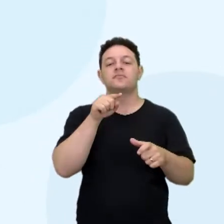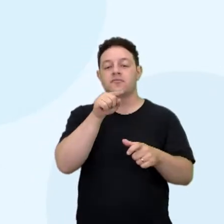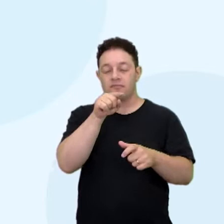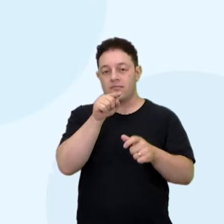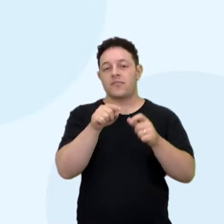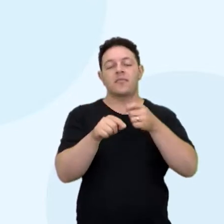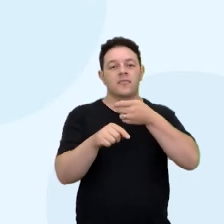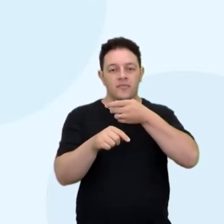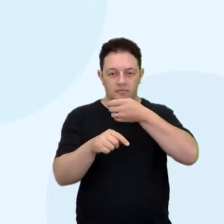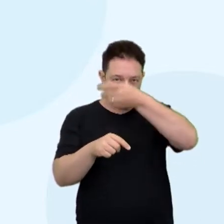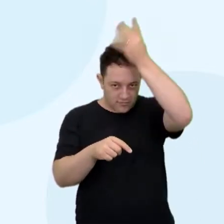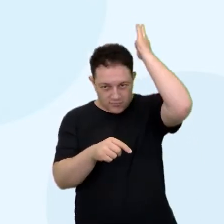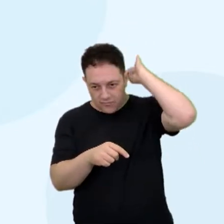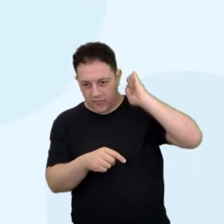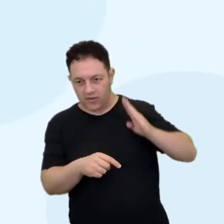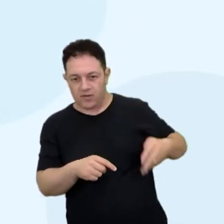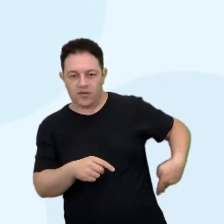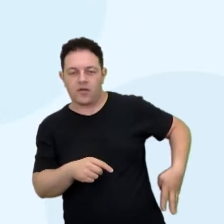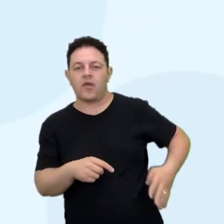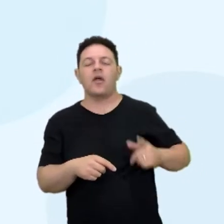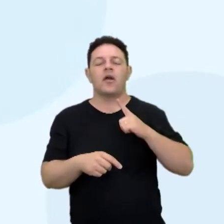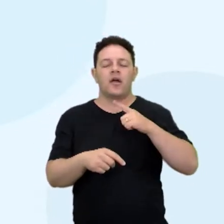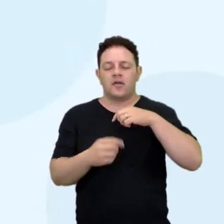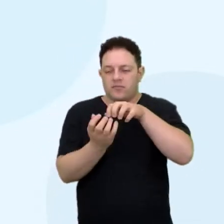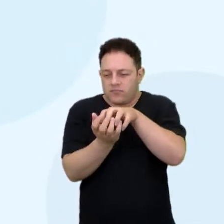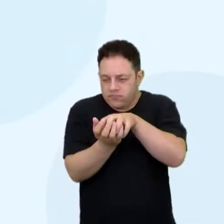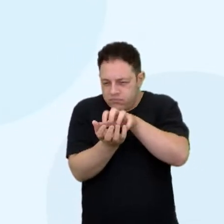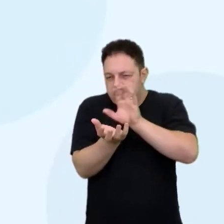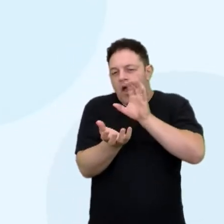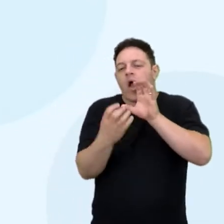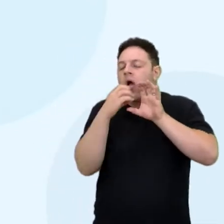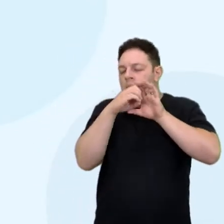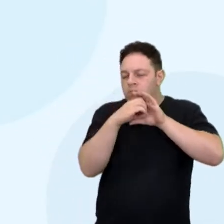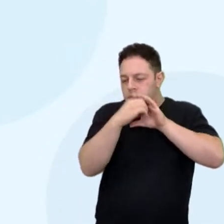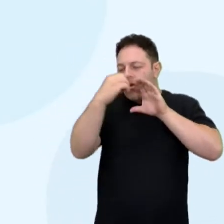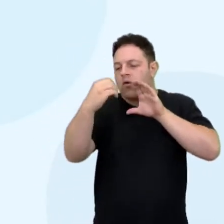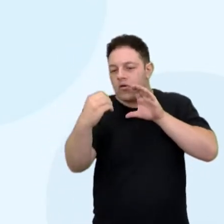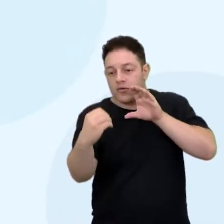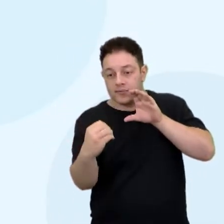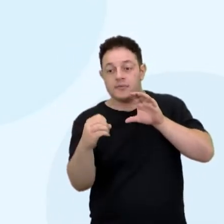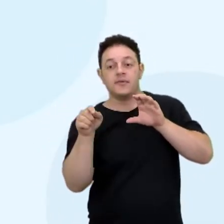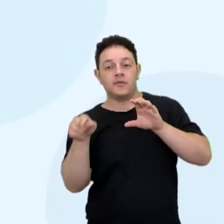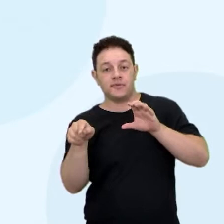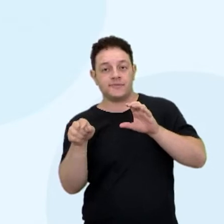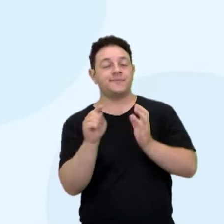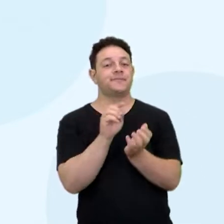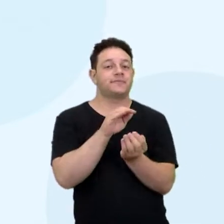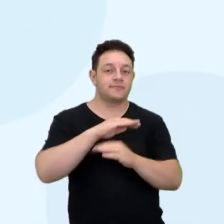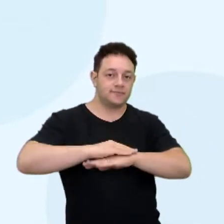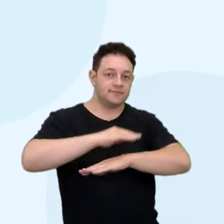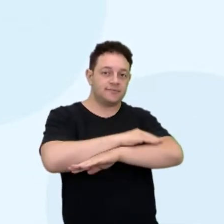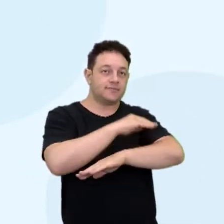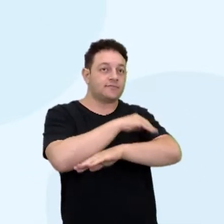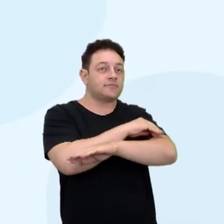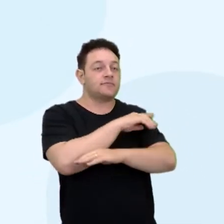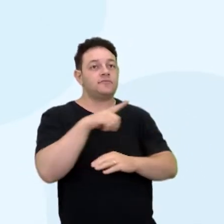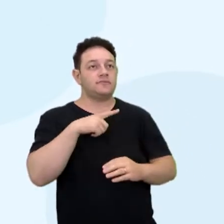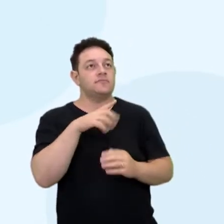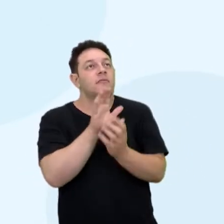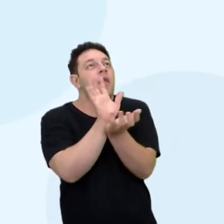ela abre e deixa cair essa boca, a bola na boca do sapo. E aí, né, as outras bocas se